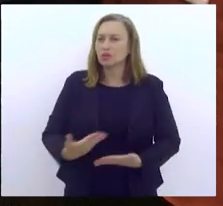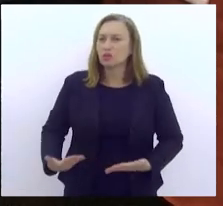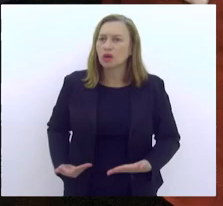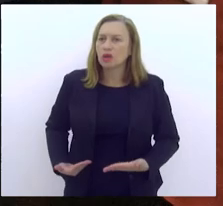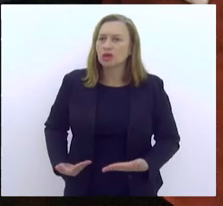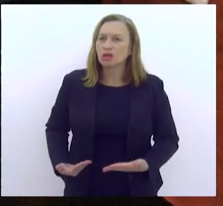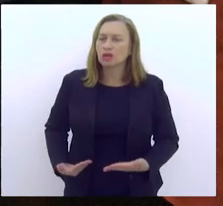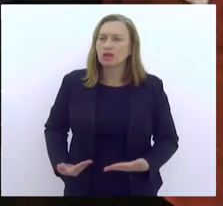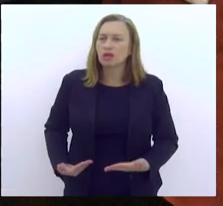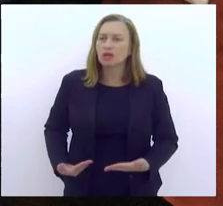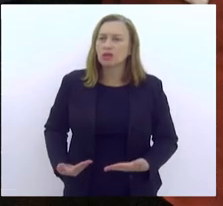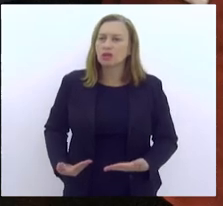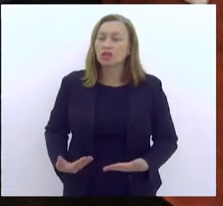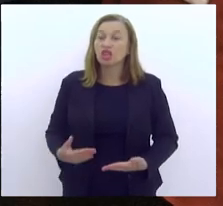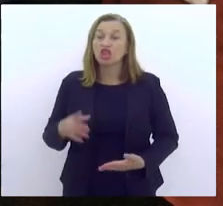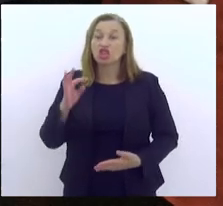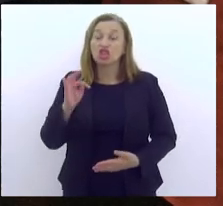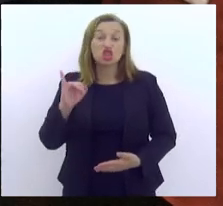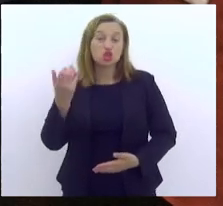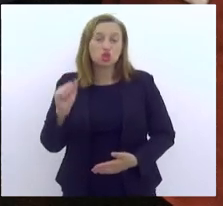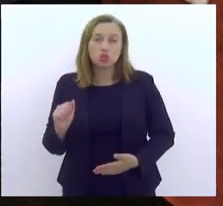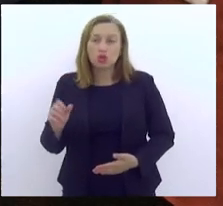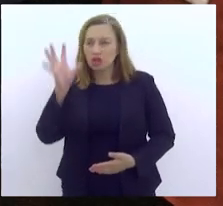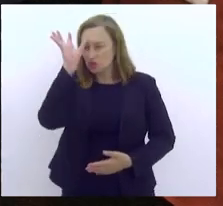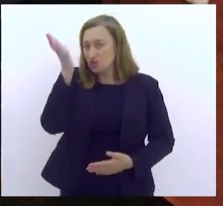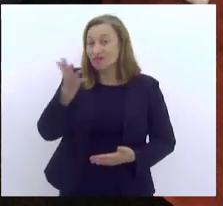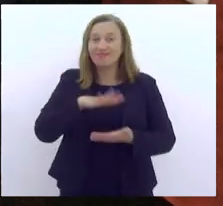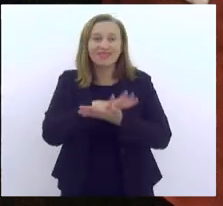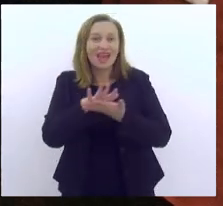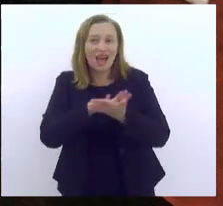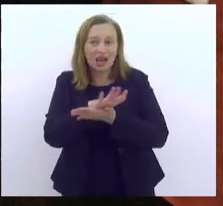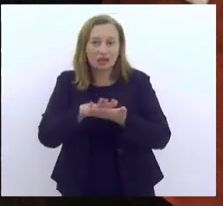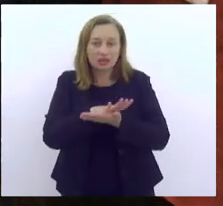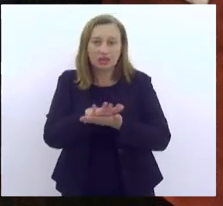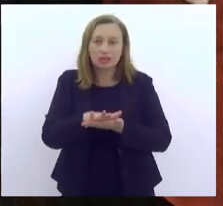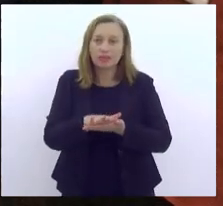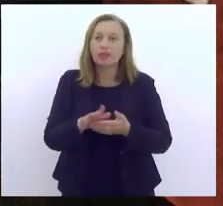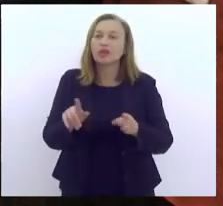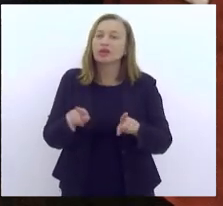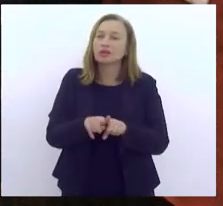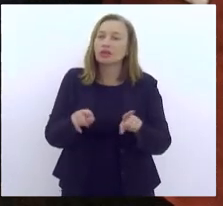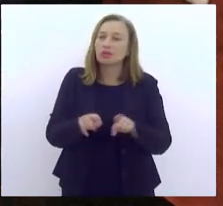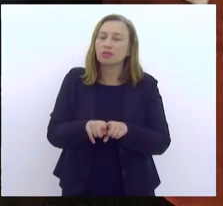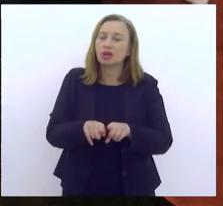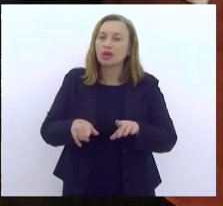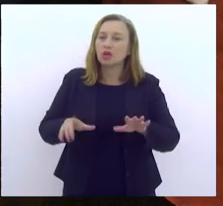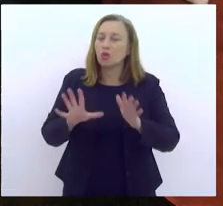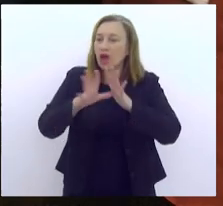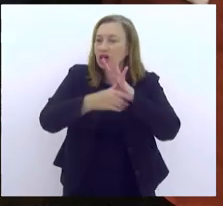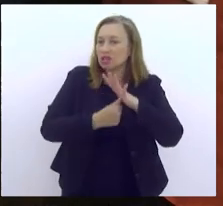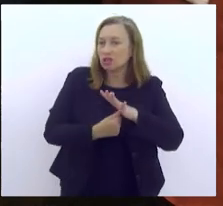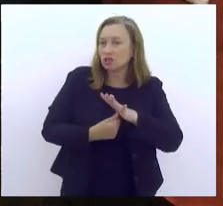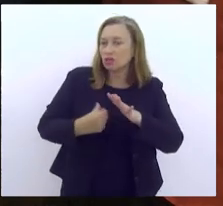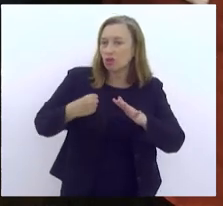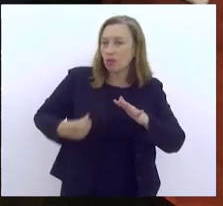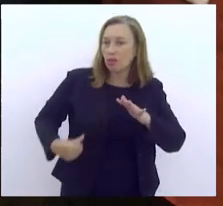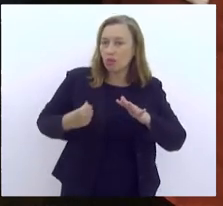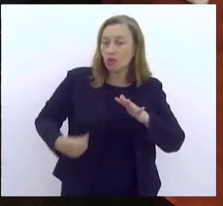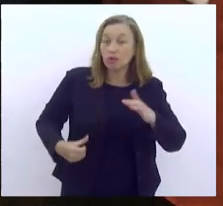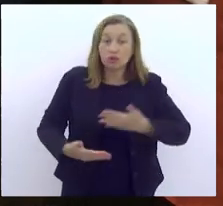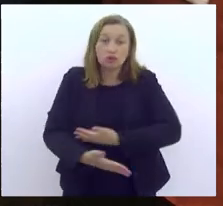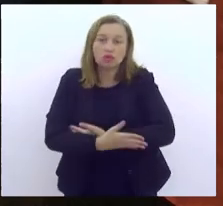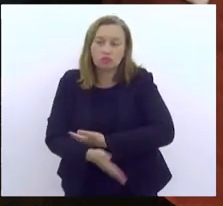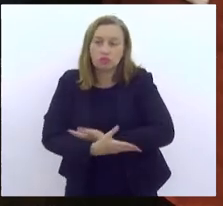sobre a Tijuca, nada foi resolvido. Além do ladrão que roubou a bolsa do bebê,